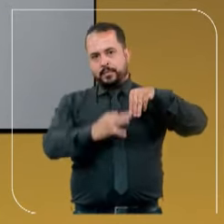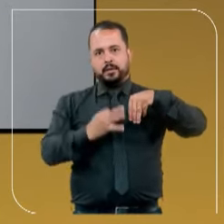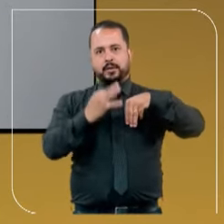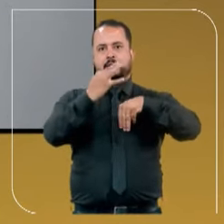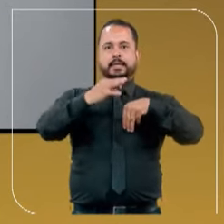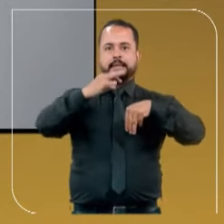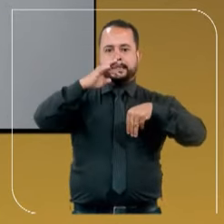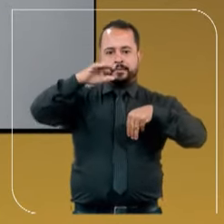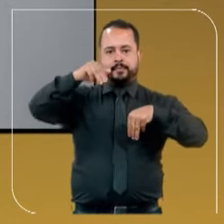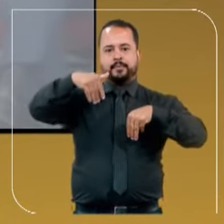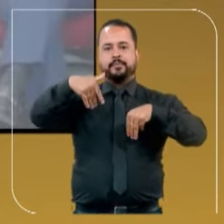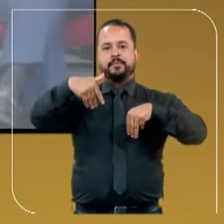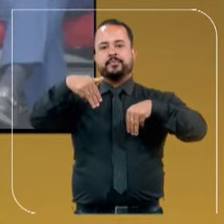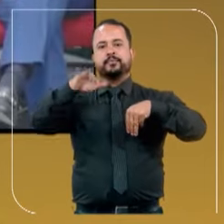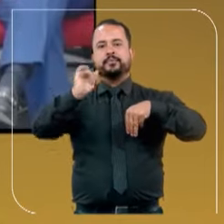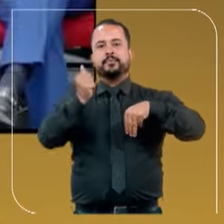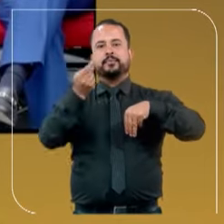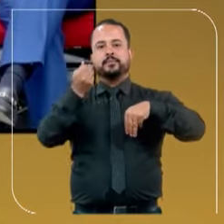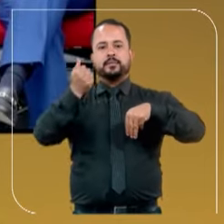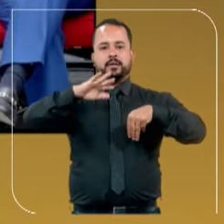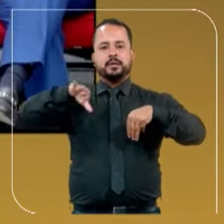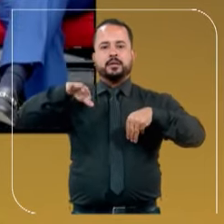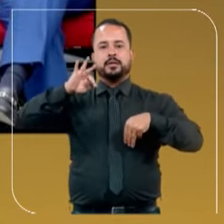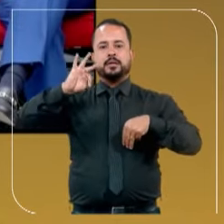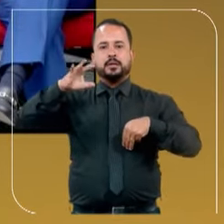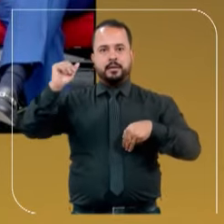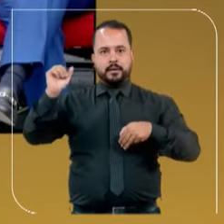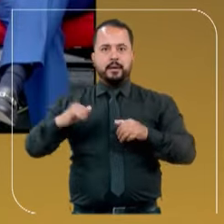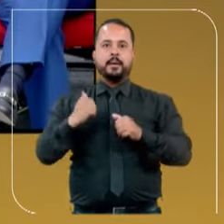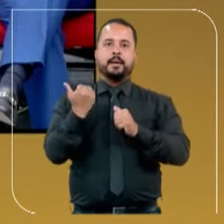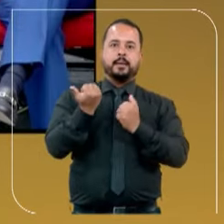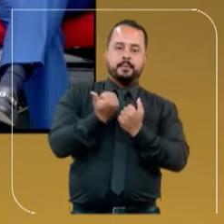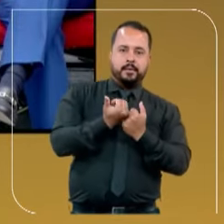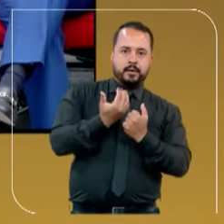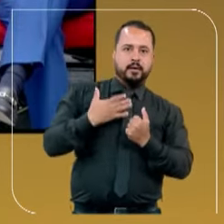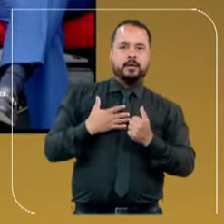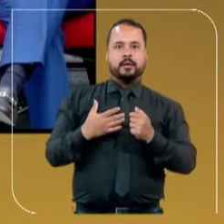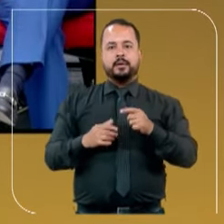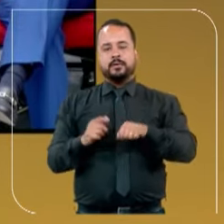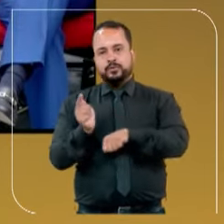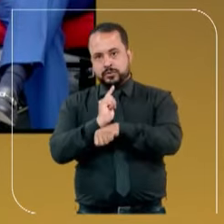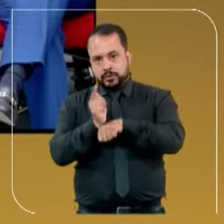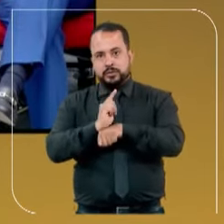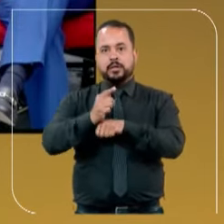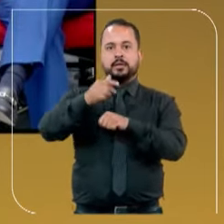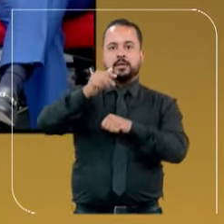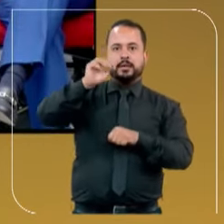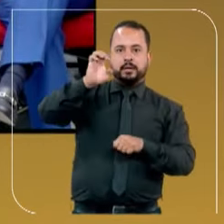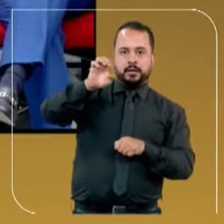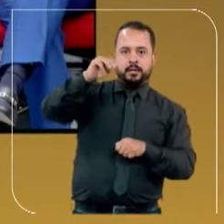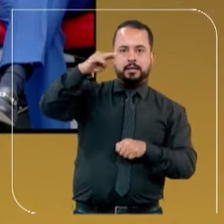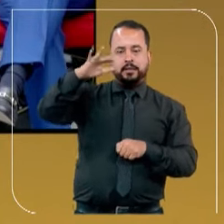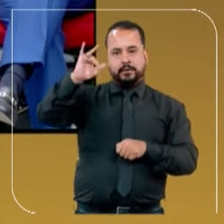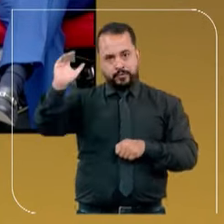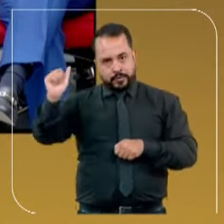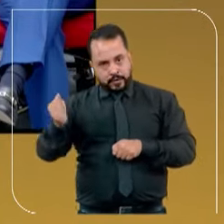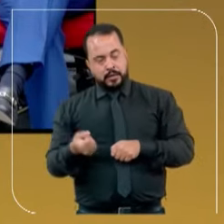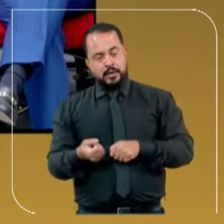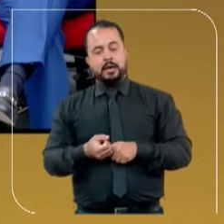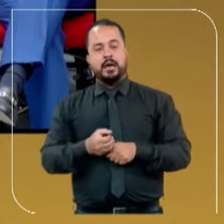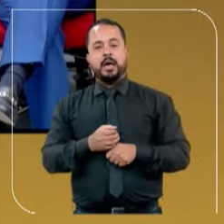Agradeço a Vossa Excelência pelo apoio que Vossa Excelência deu à gestão da IFAM. Vossa Excelência, uma apaixonada que é